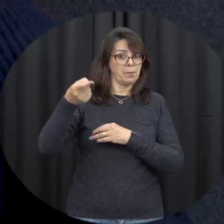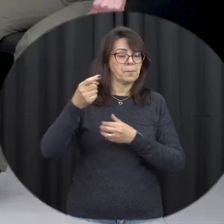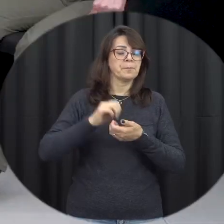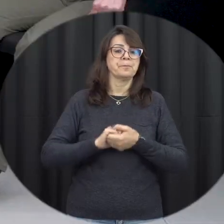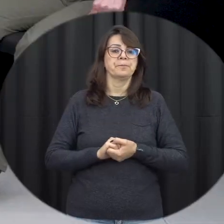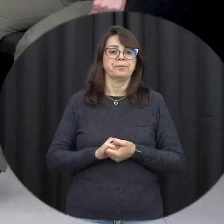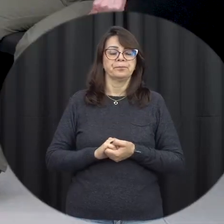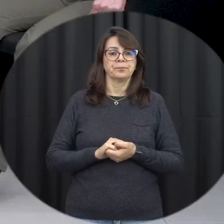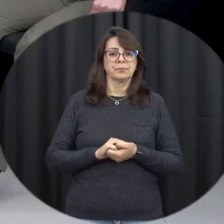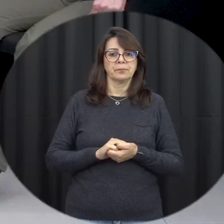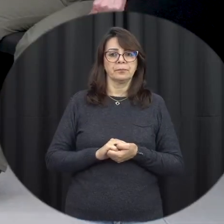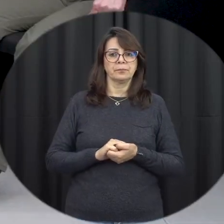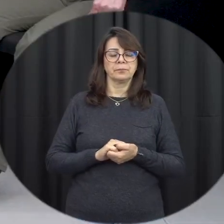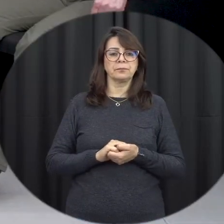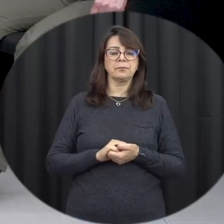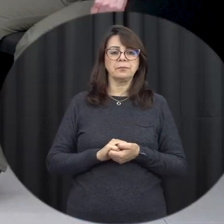disso,